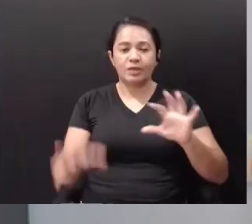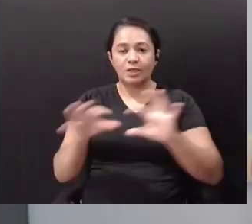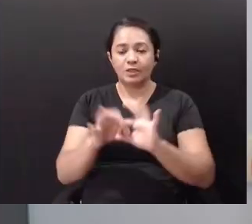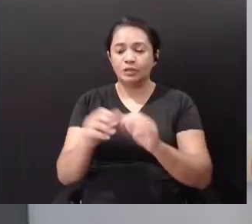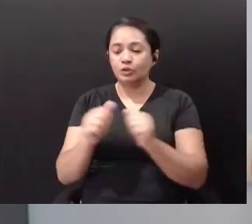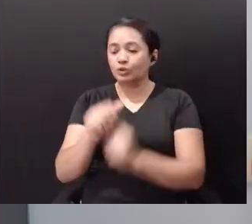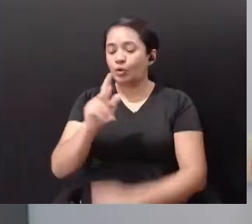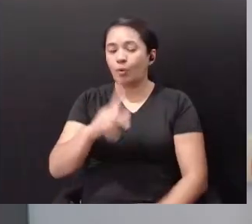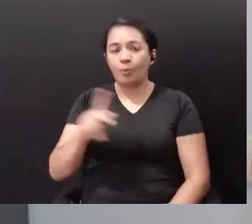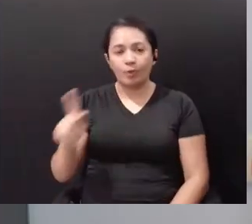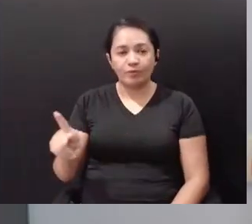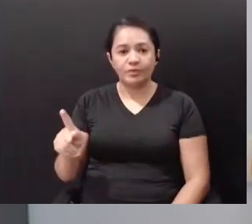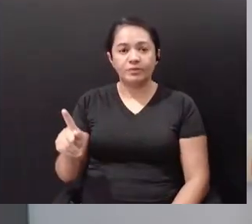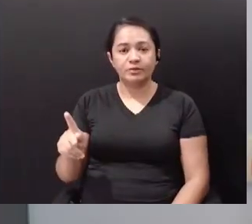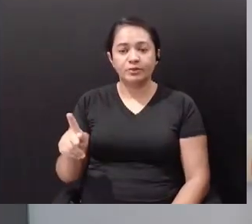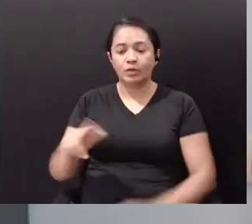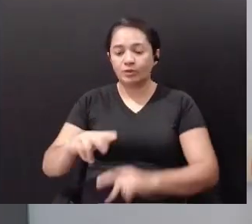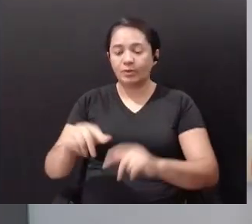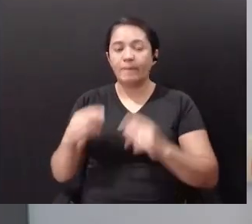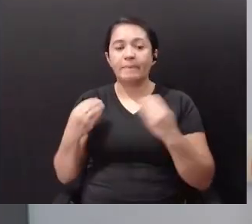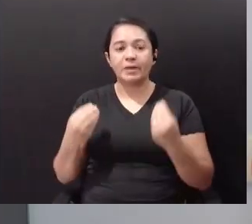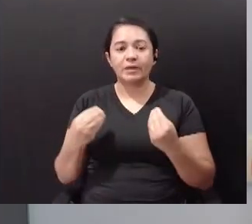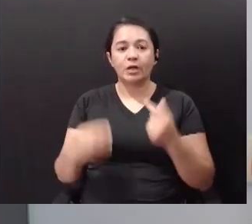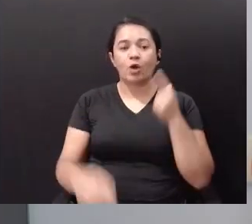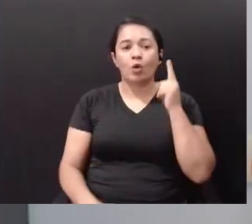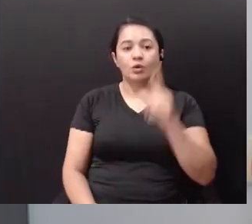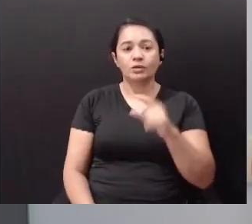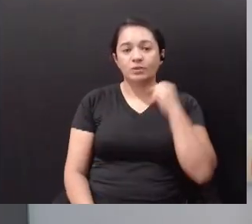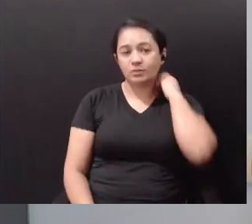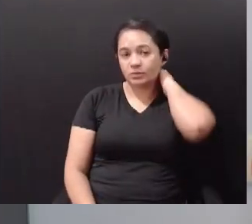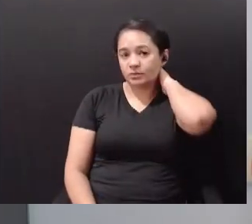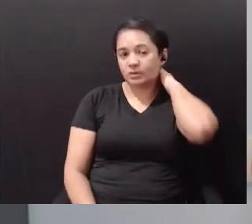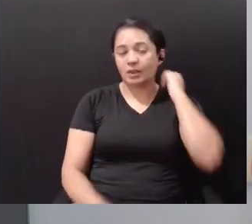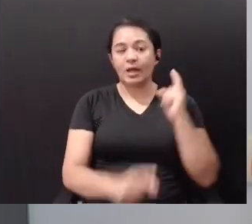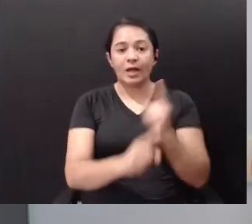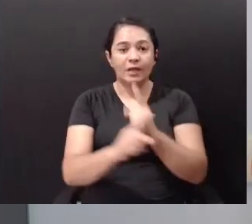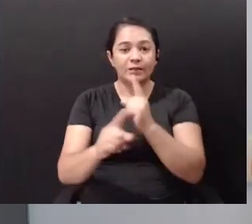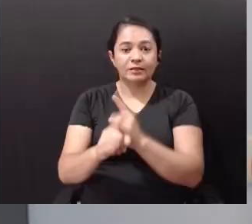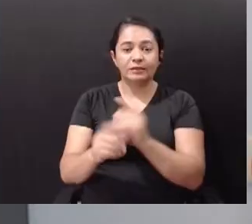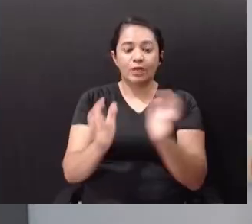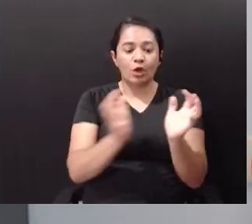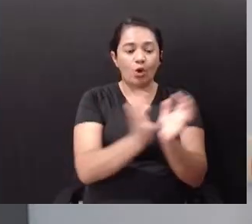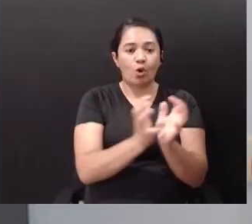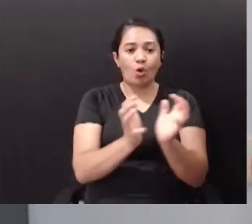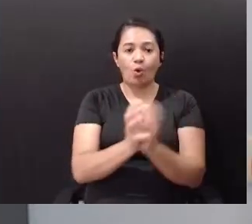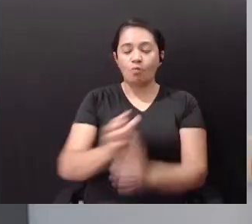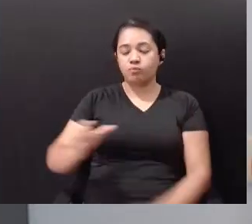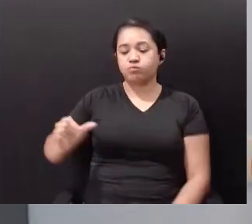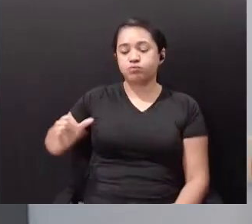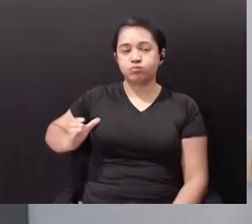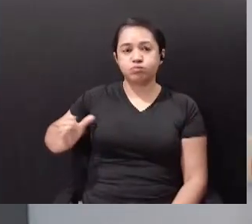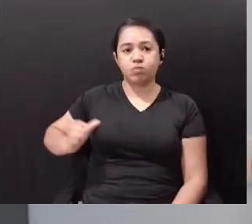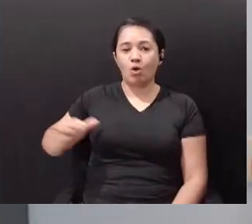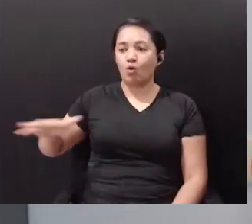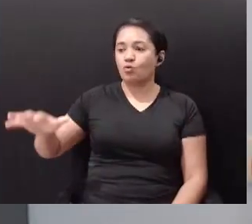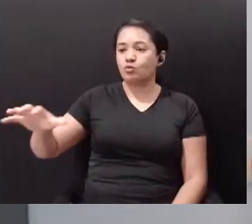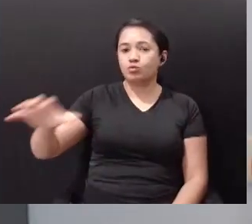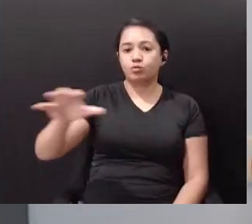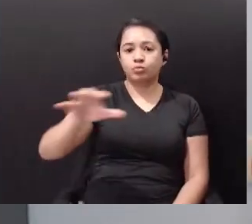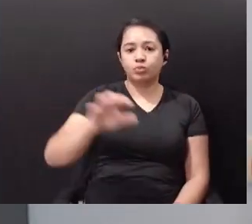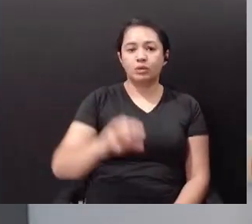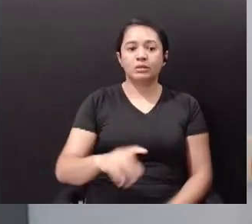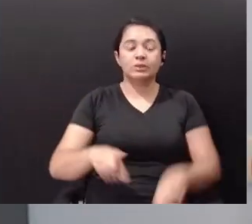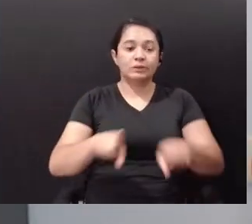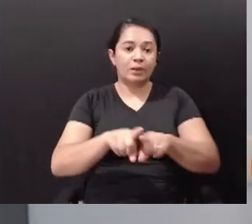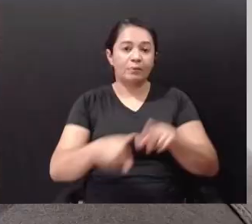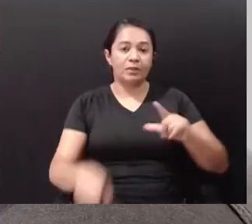que eles conseguissem também atender esses grupos de elite, essas regiões que havia também fornecimento